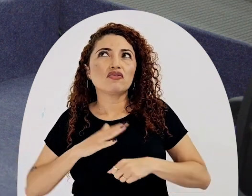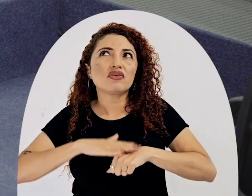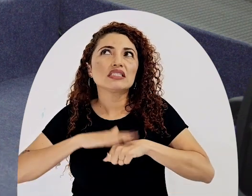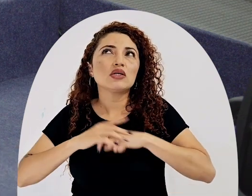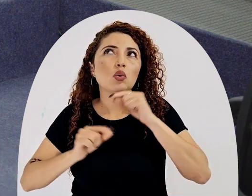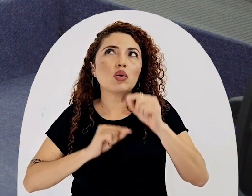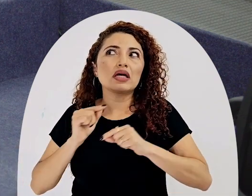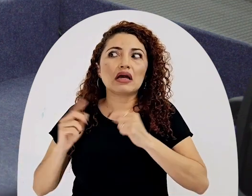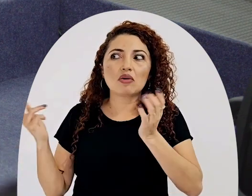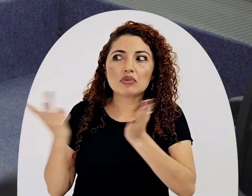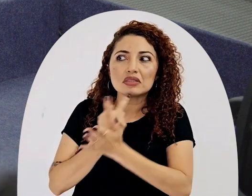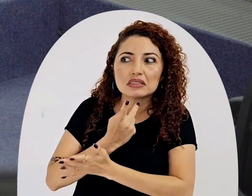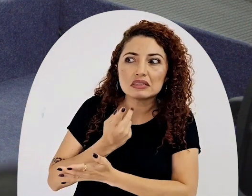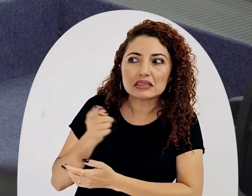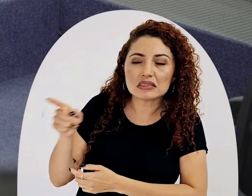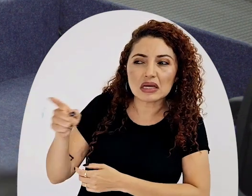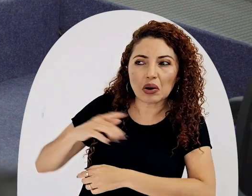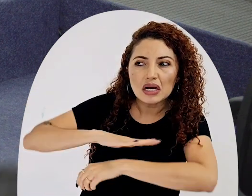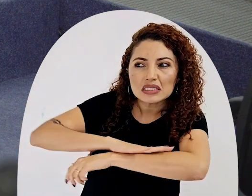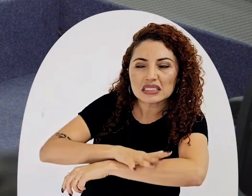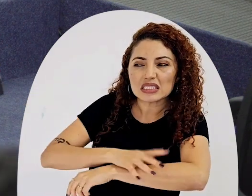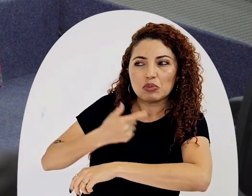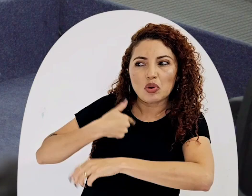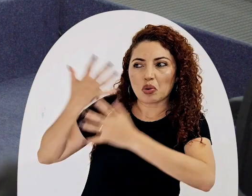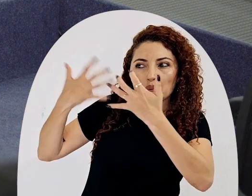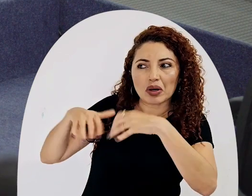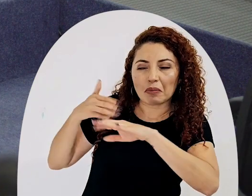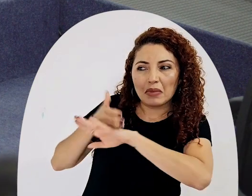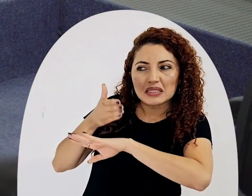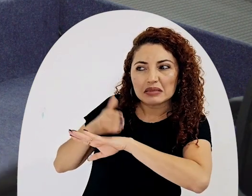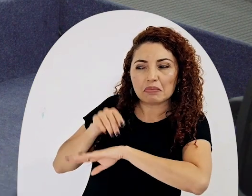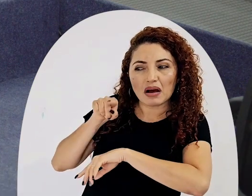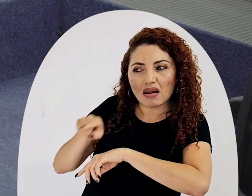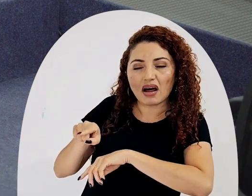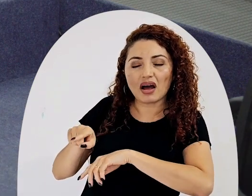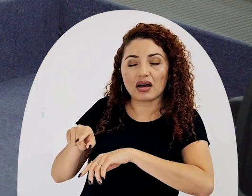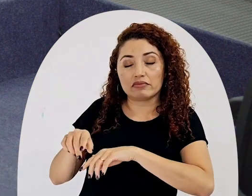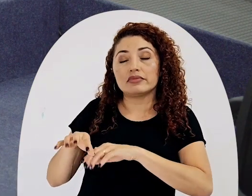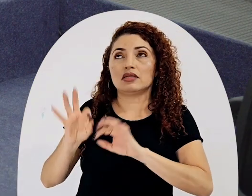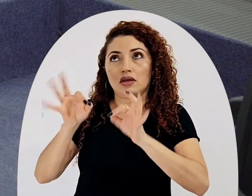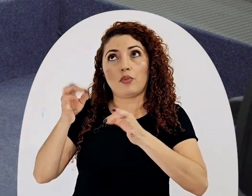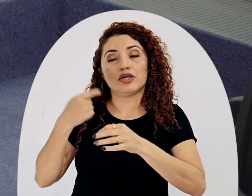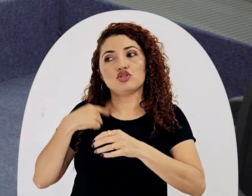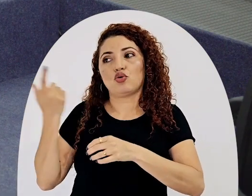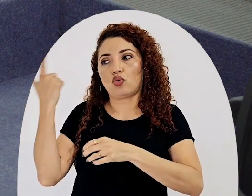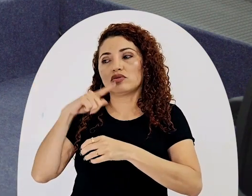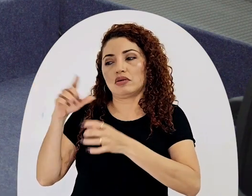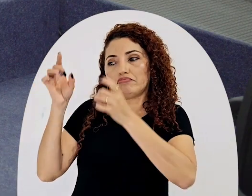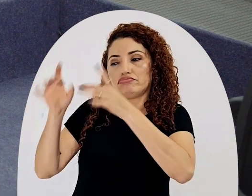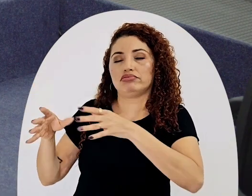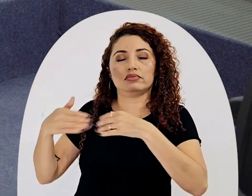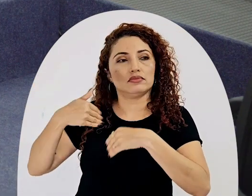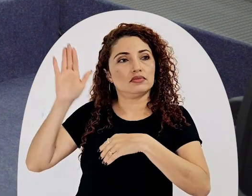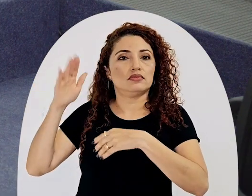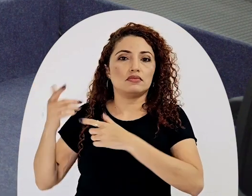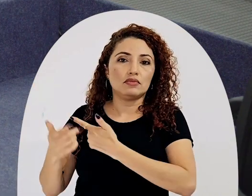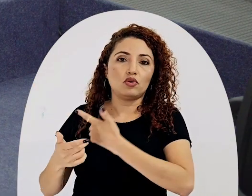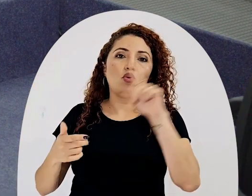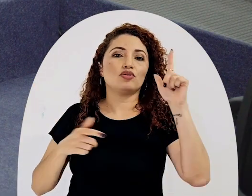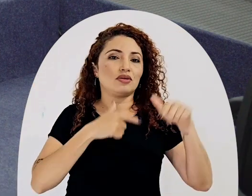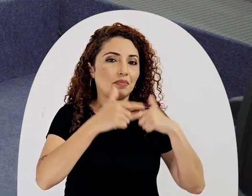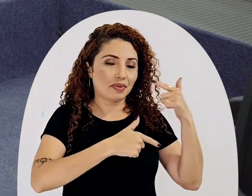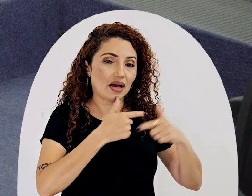por esse atravessamento, não quero mais estar nesses ambientes, e realmente hoje eu estou desse lado.